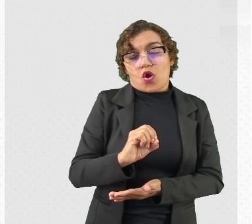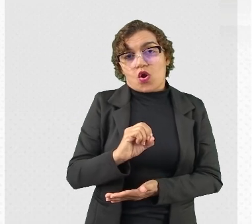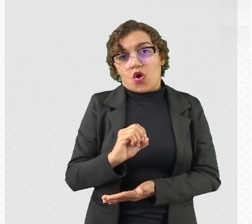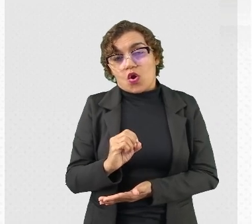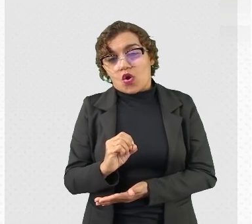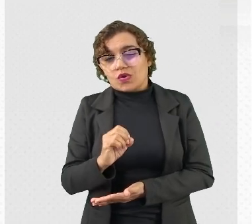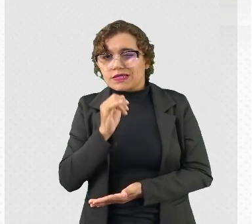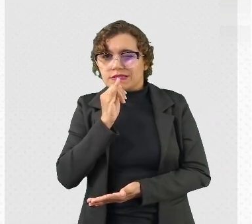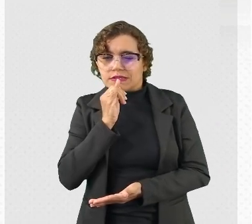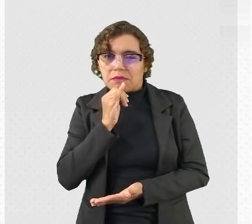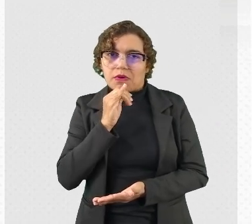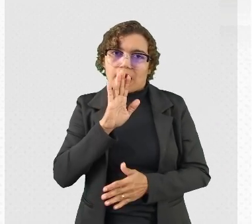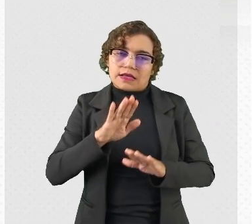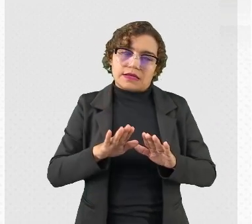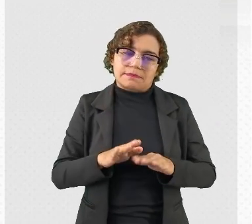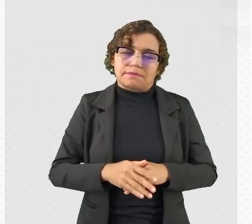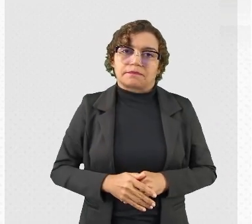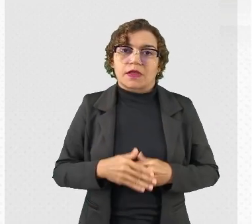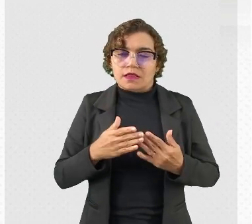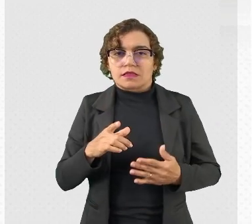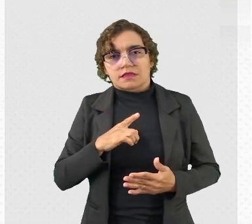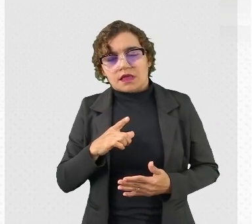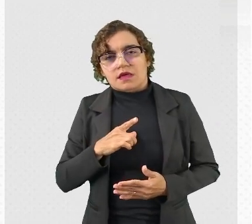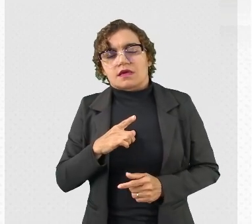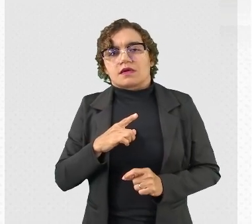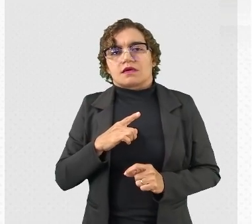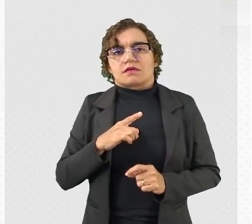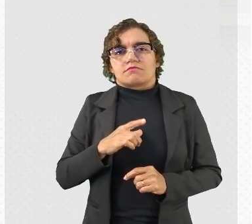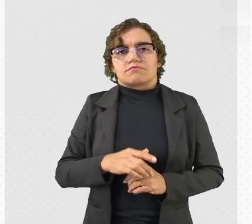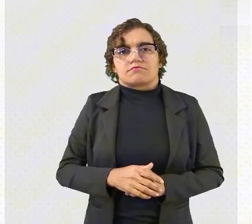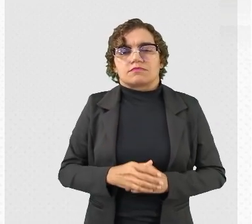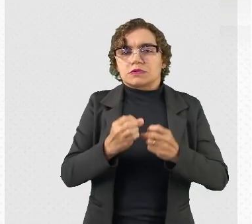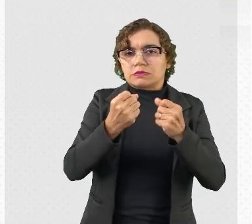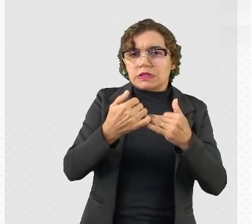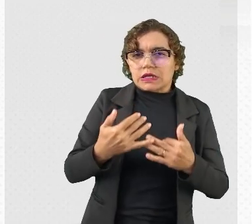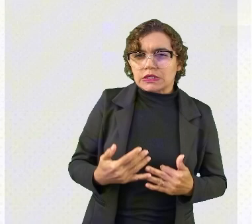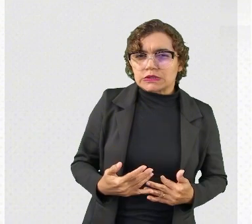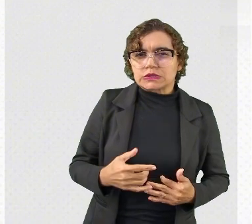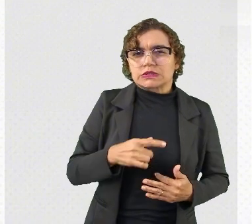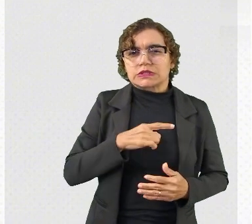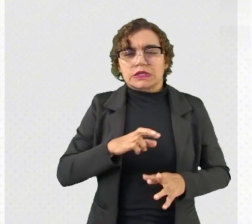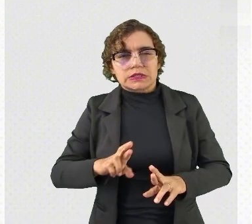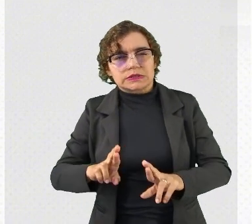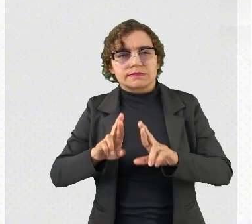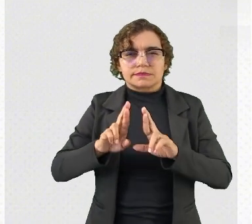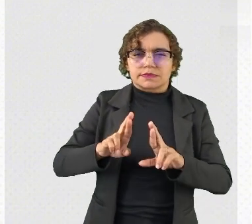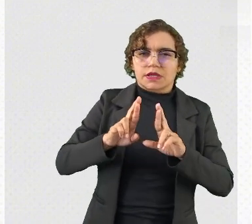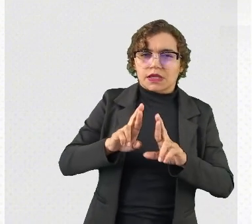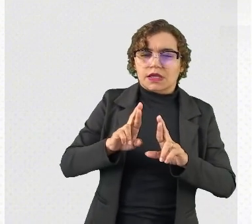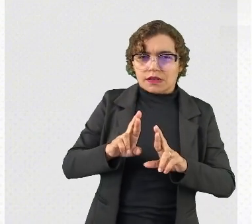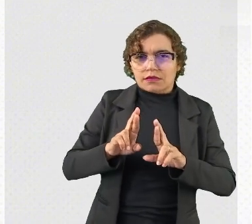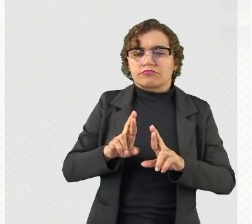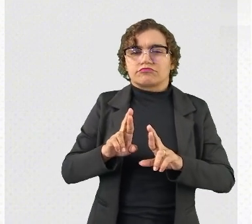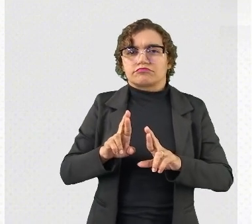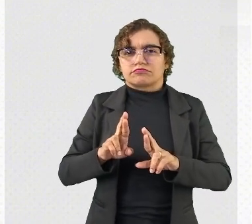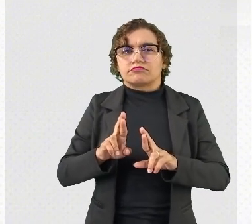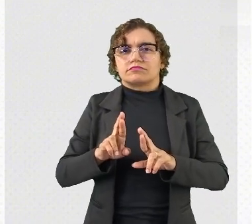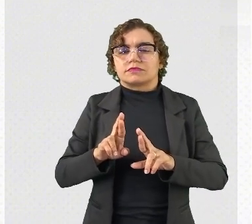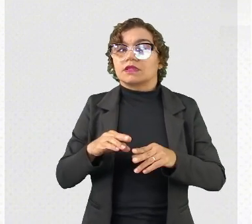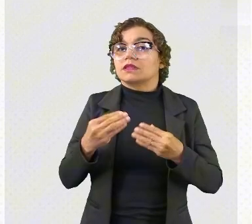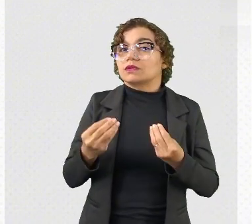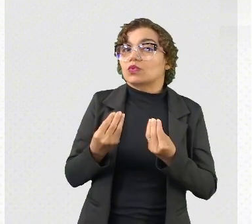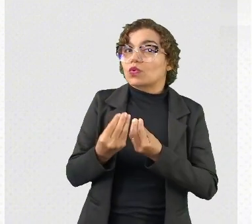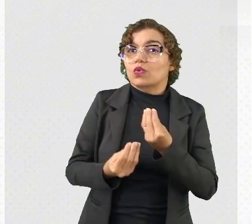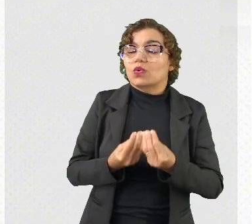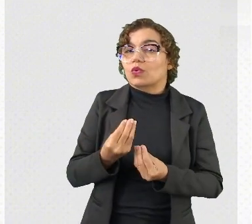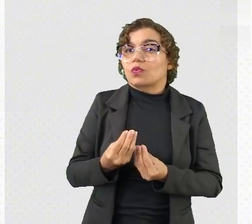então, essas ocasiões que fogem daquilo que está programado, que está esperado, esse acaso é justamente